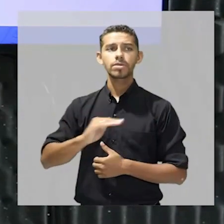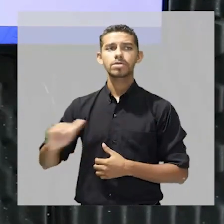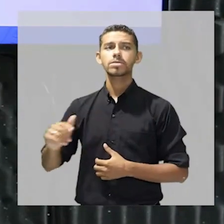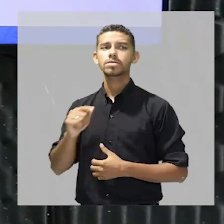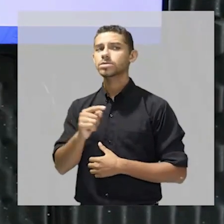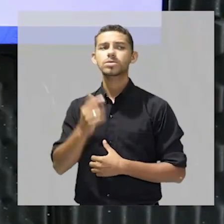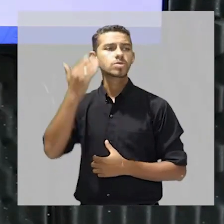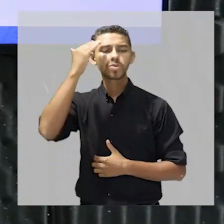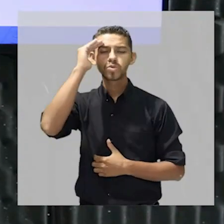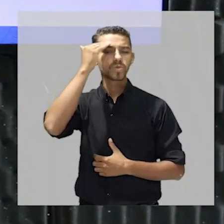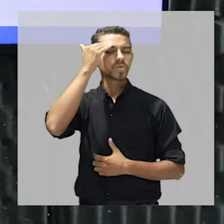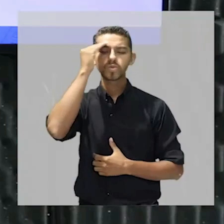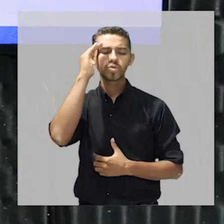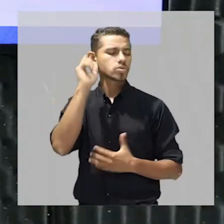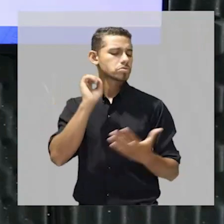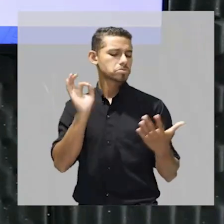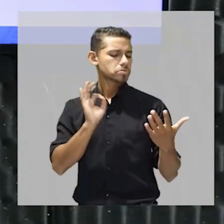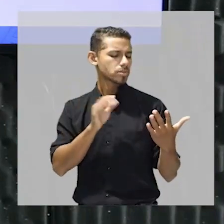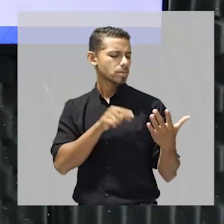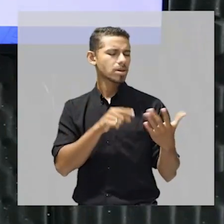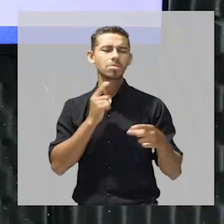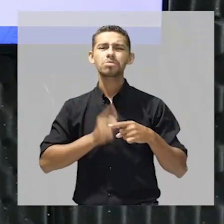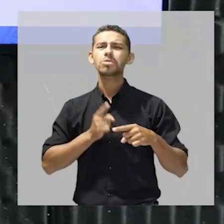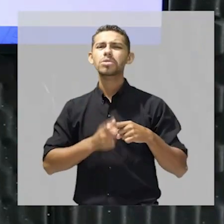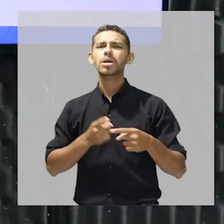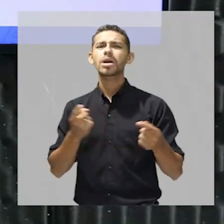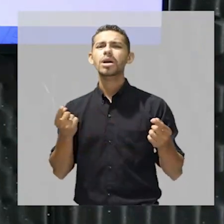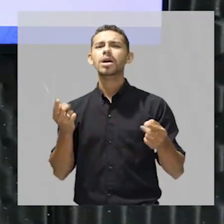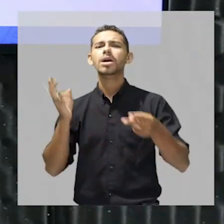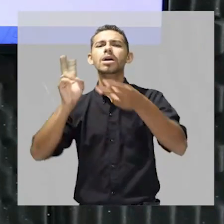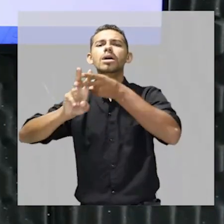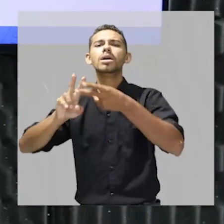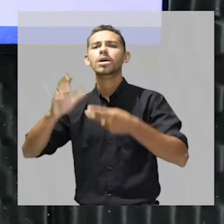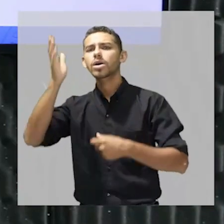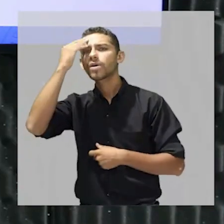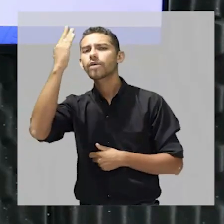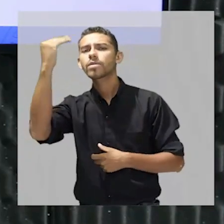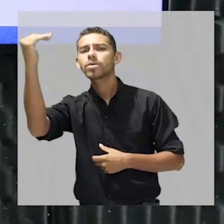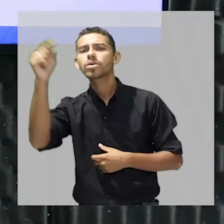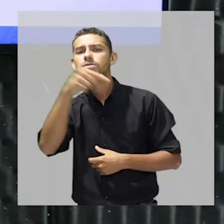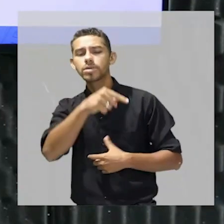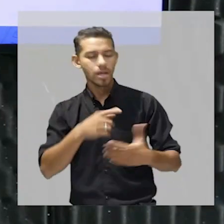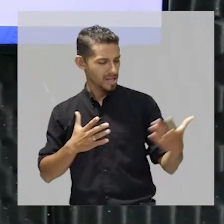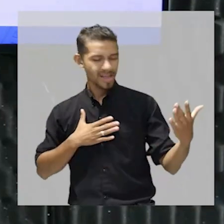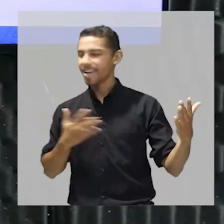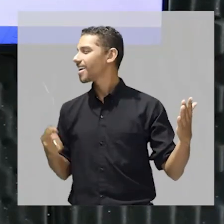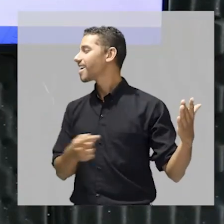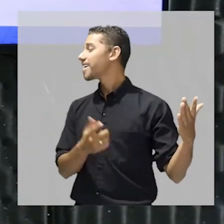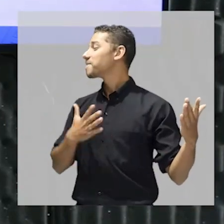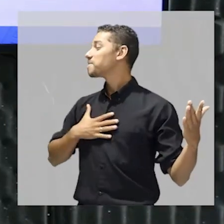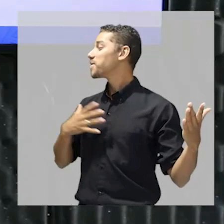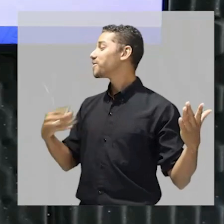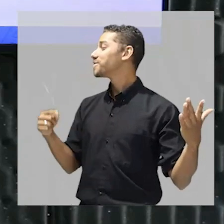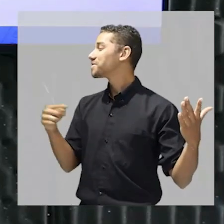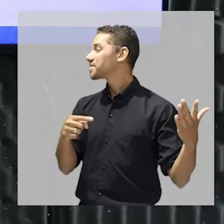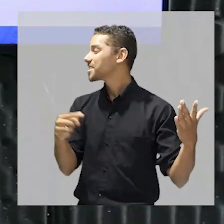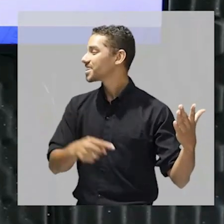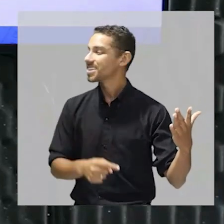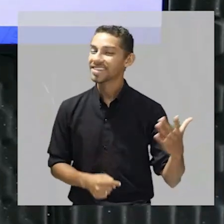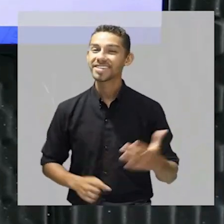e ela não entende porque por que que ele tá assim ele tá famoso então o contexto que que